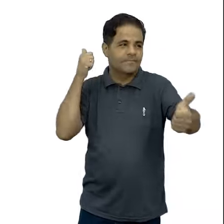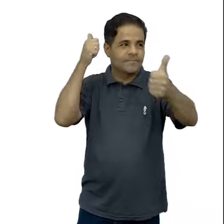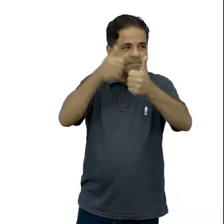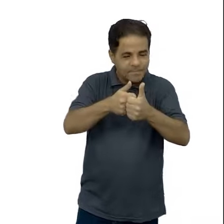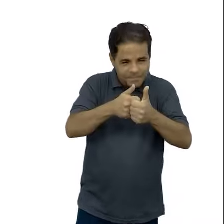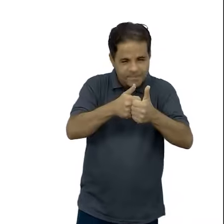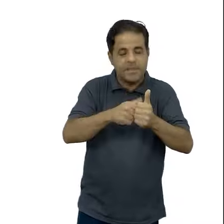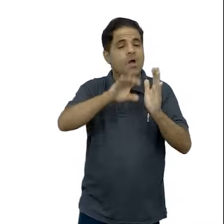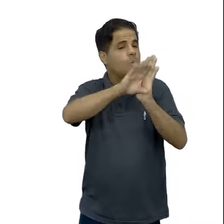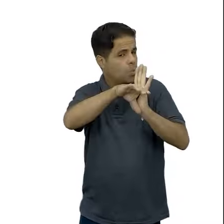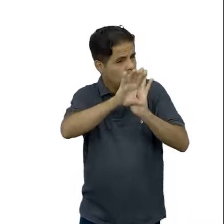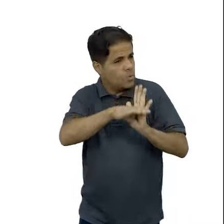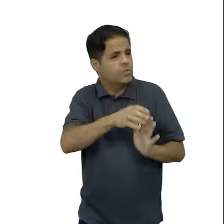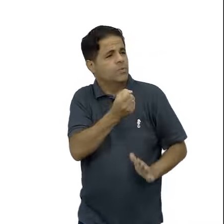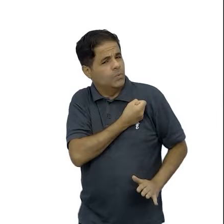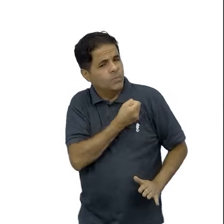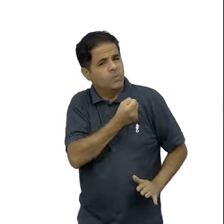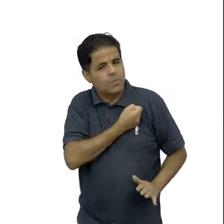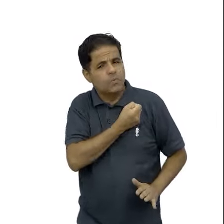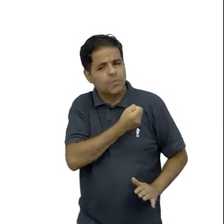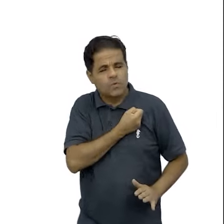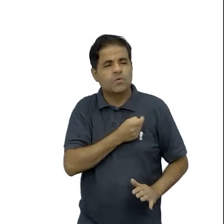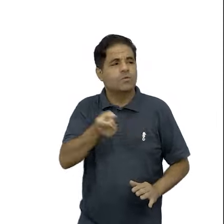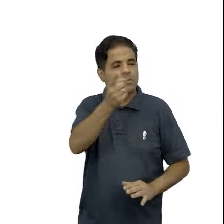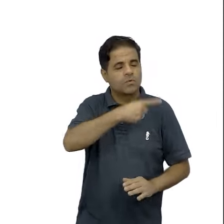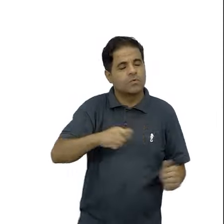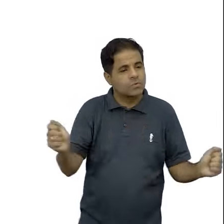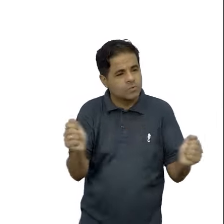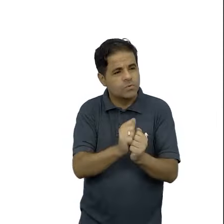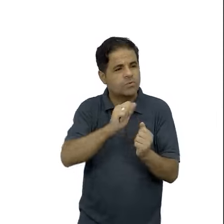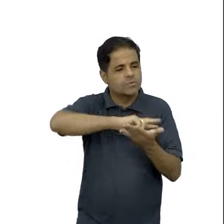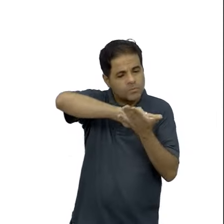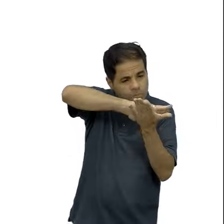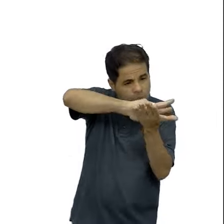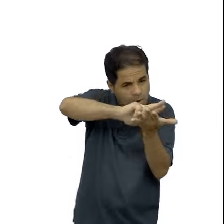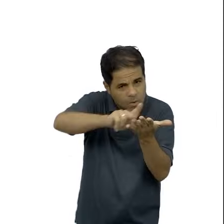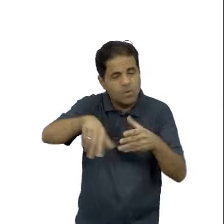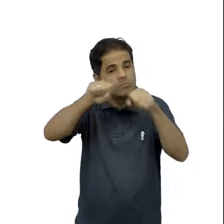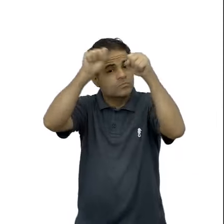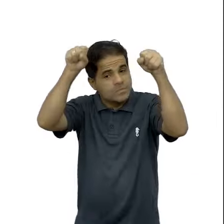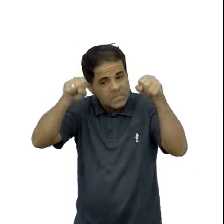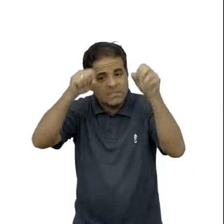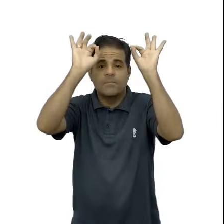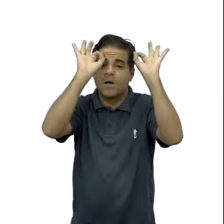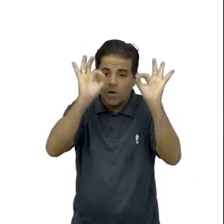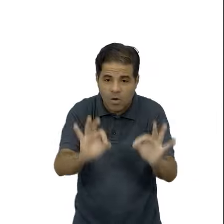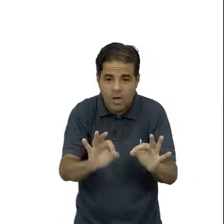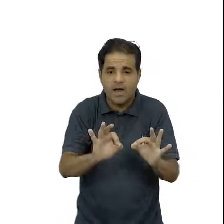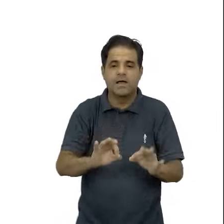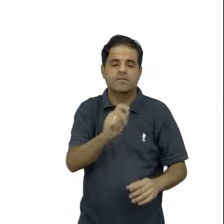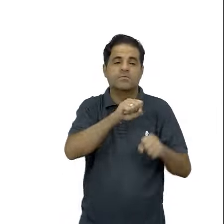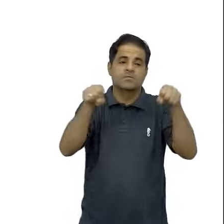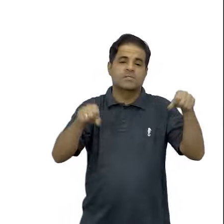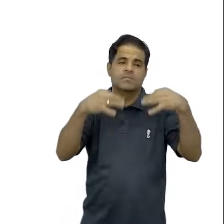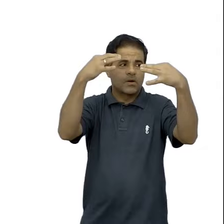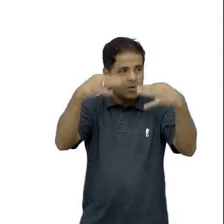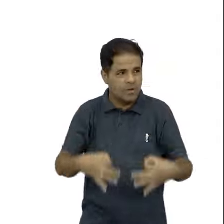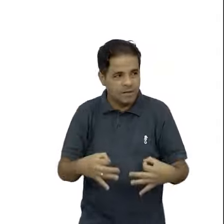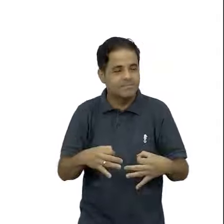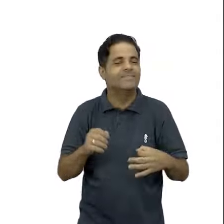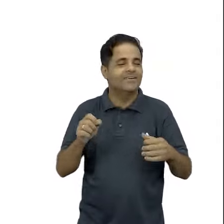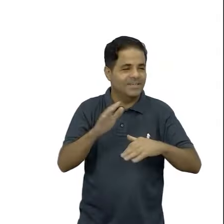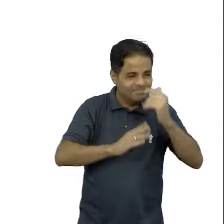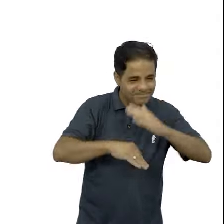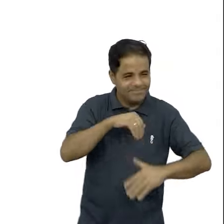com o conceito de número, trazendo junto as características do sistema que o rege, ou seja, o sistema de numeração